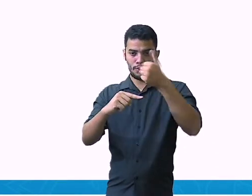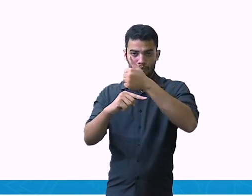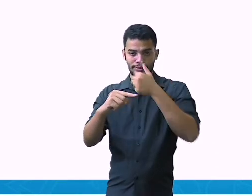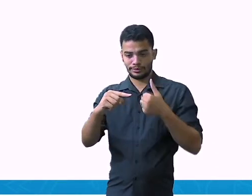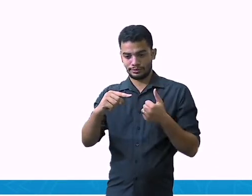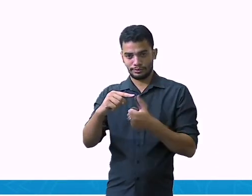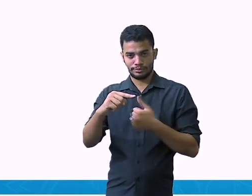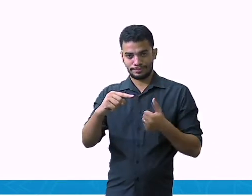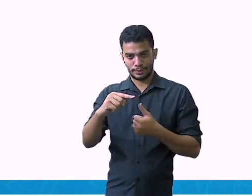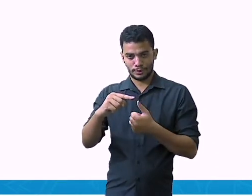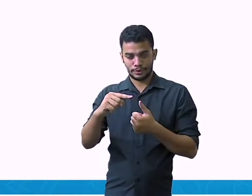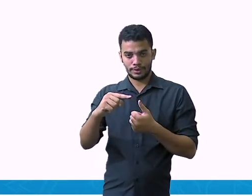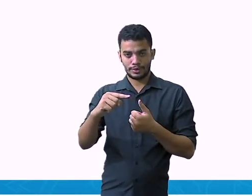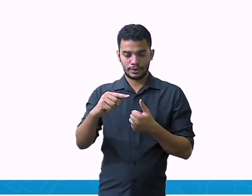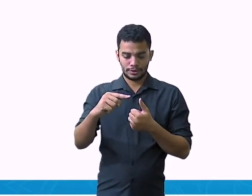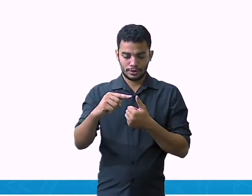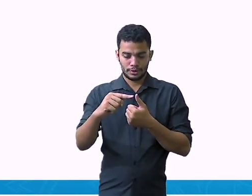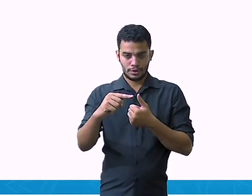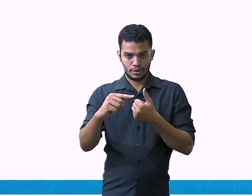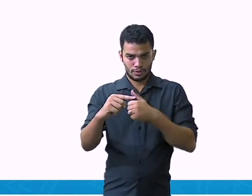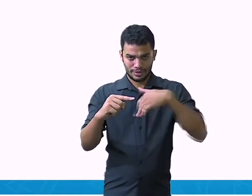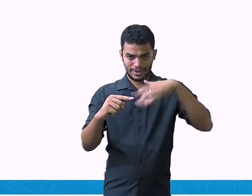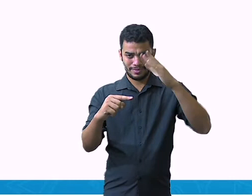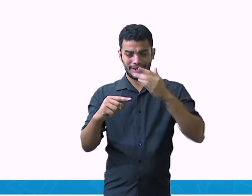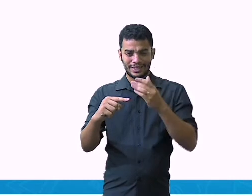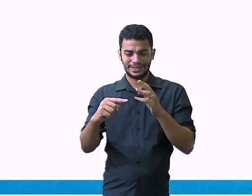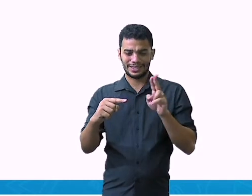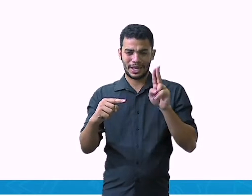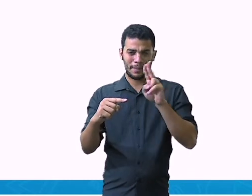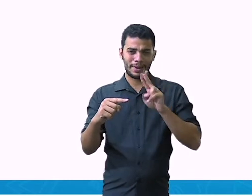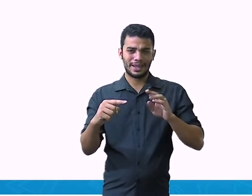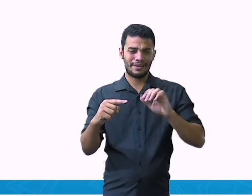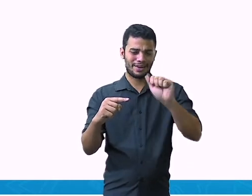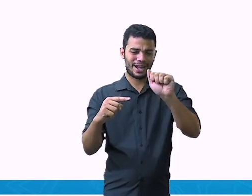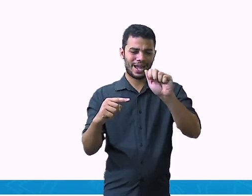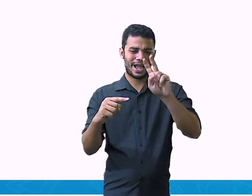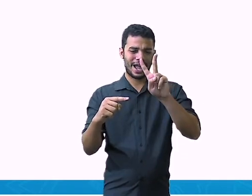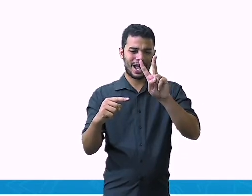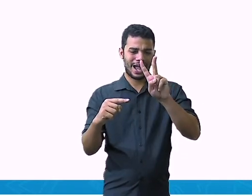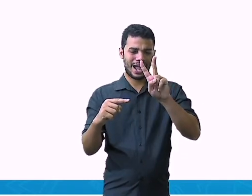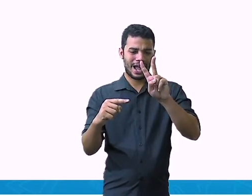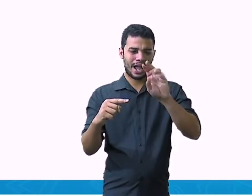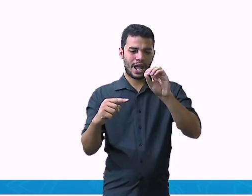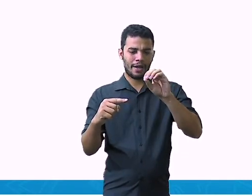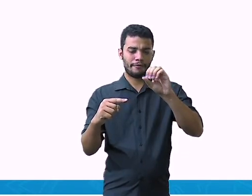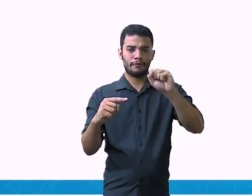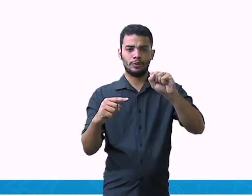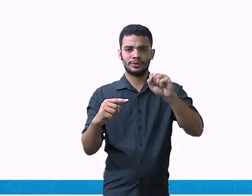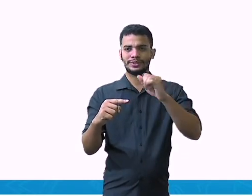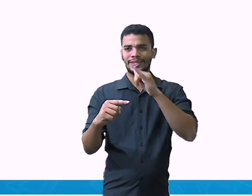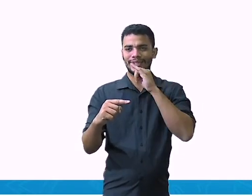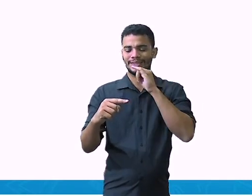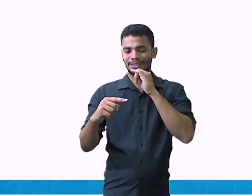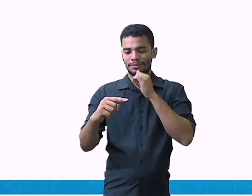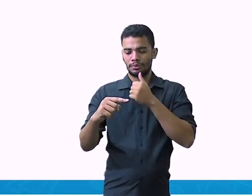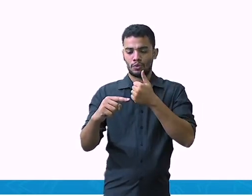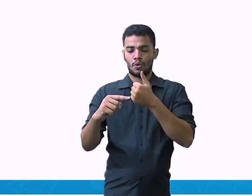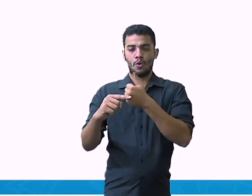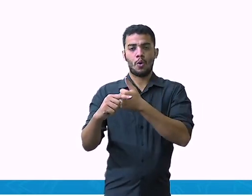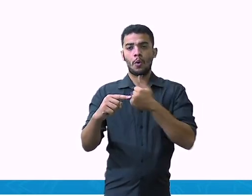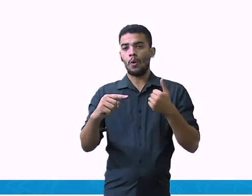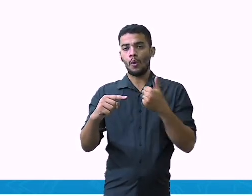próprias. Quais dessas aqui serão próprias? Lembrando que própria, o numerador tem que ser